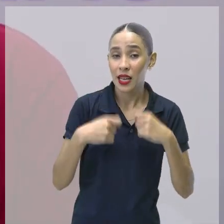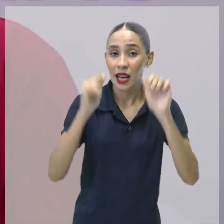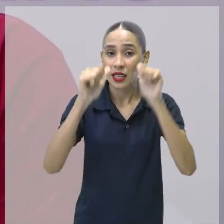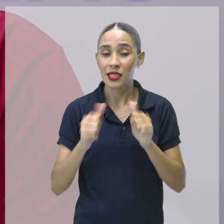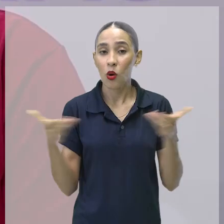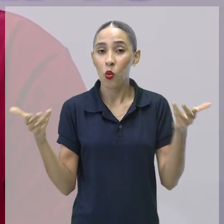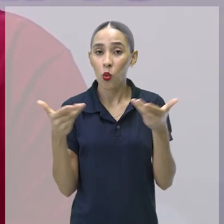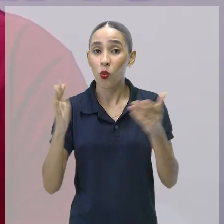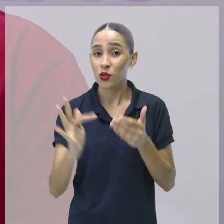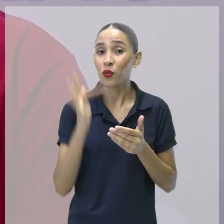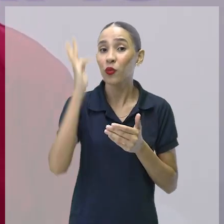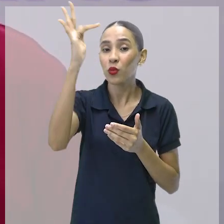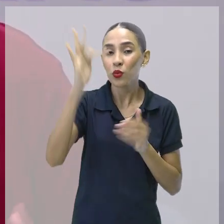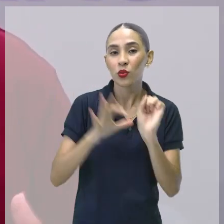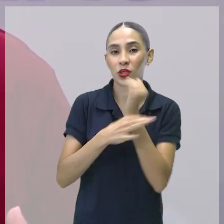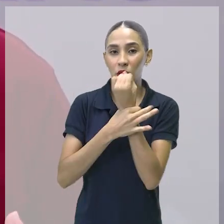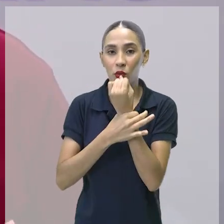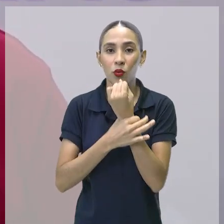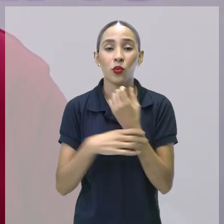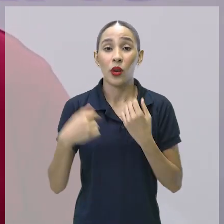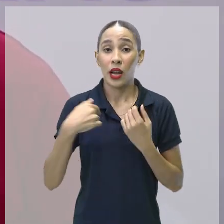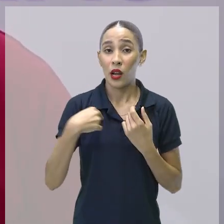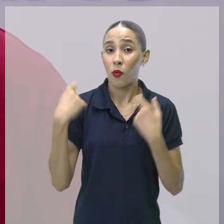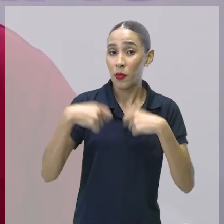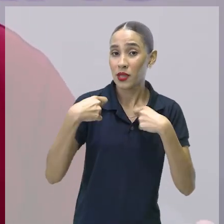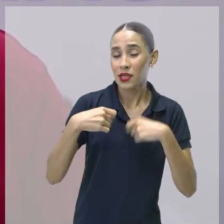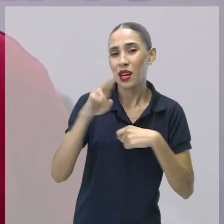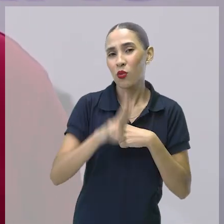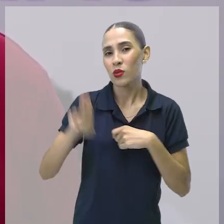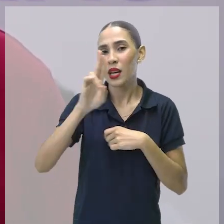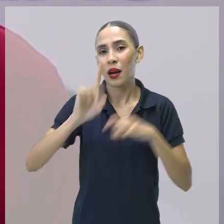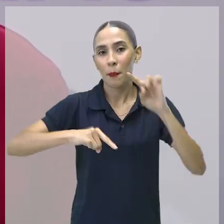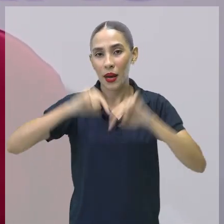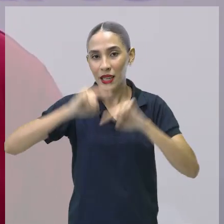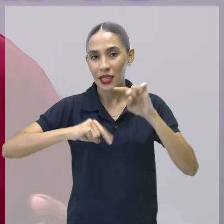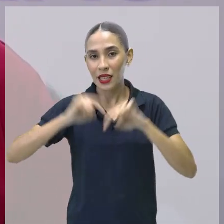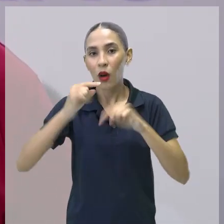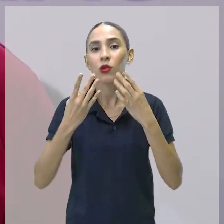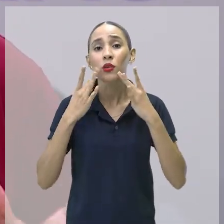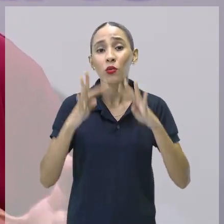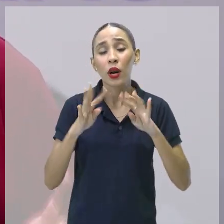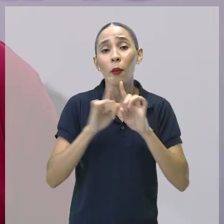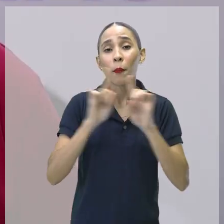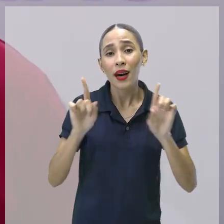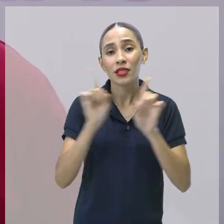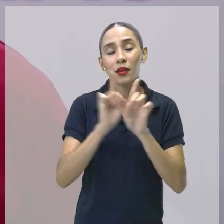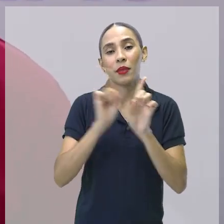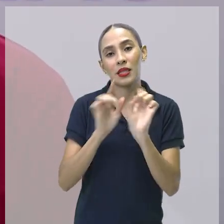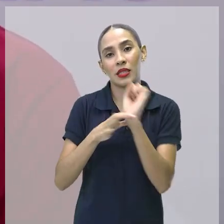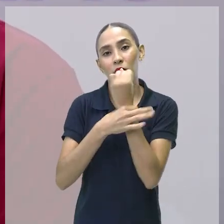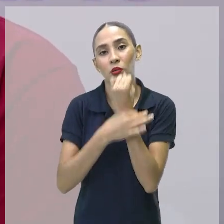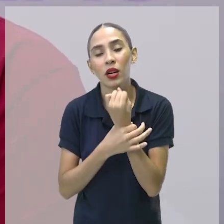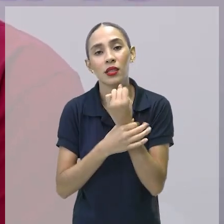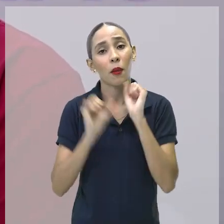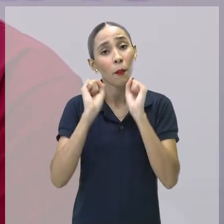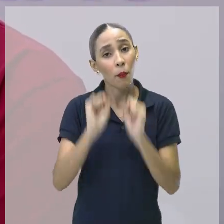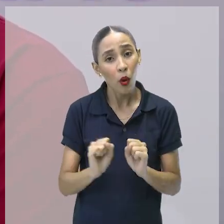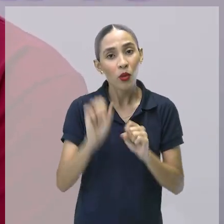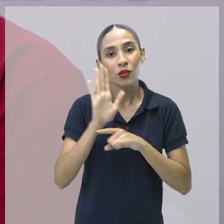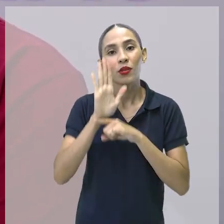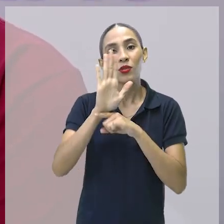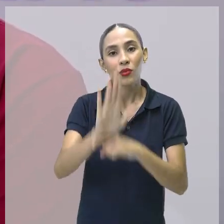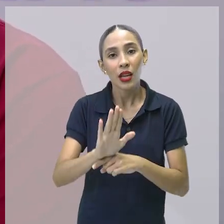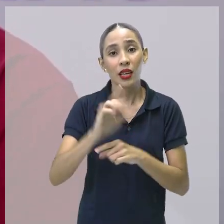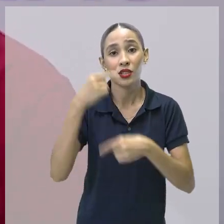presente e a garantia do futuro. A necessidade de eu usar esses recursos, mas também garantir para que esses recursos possam